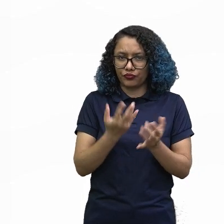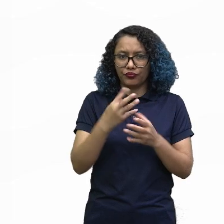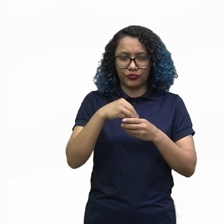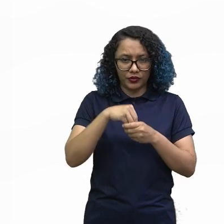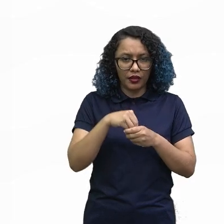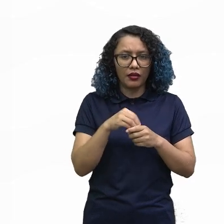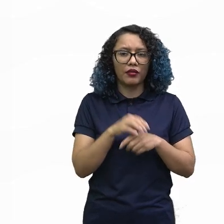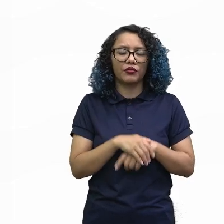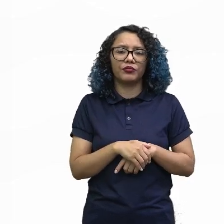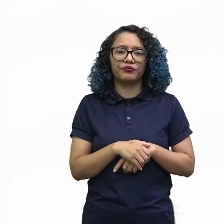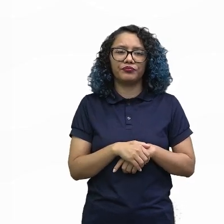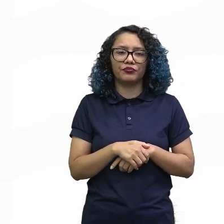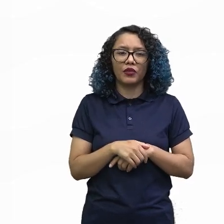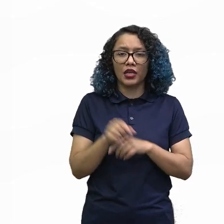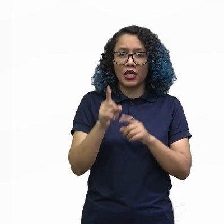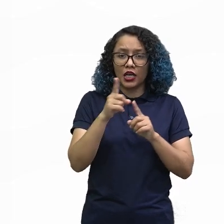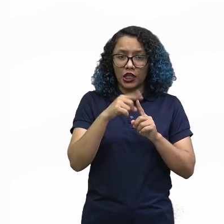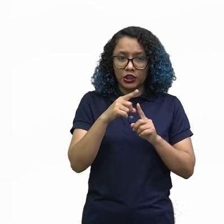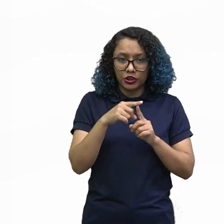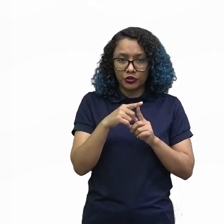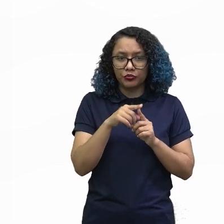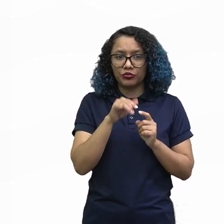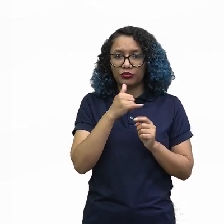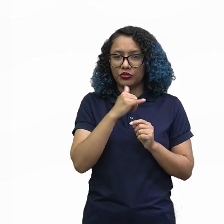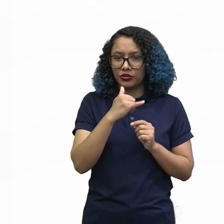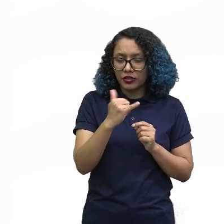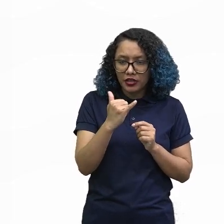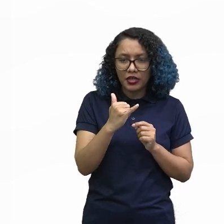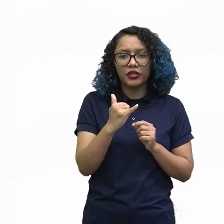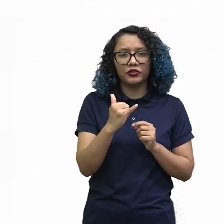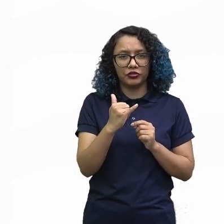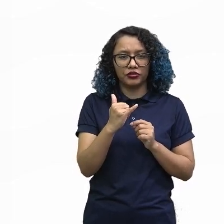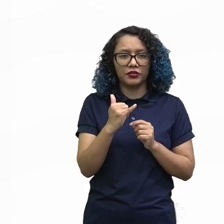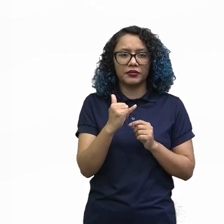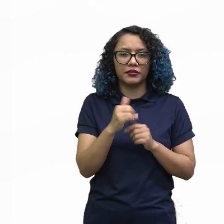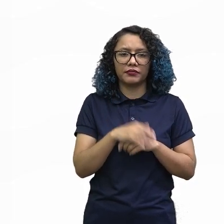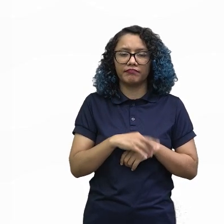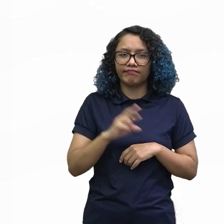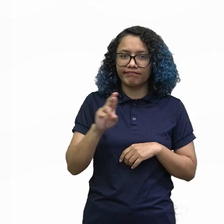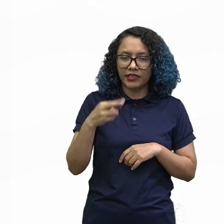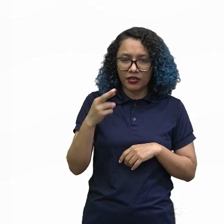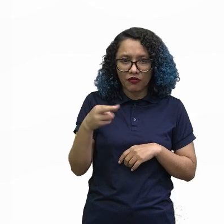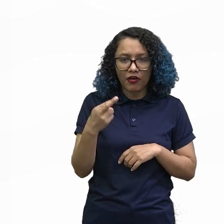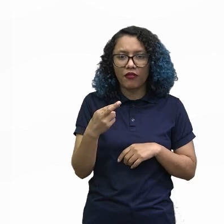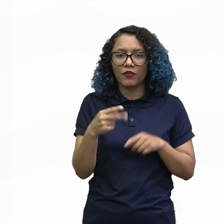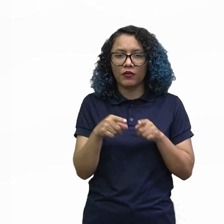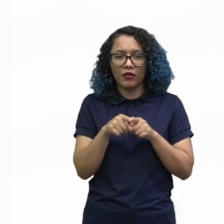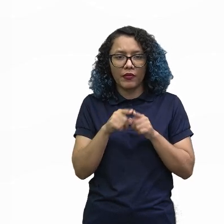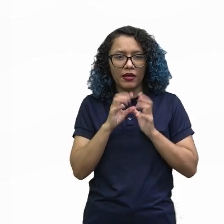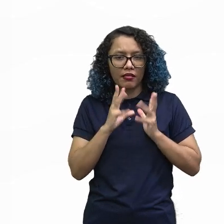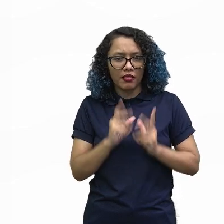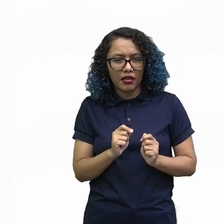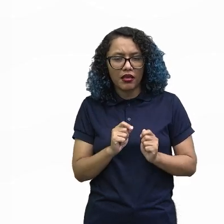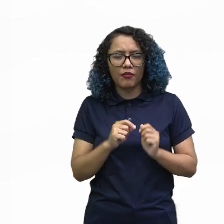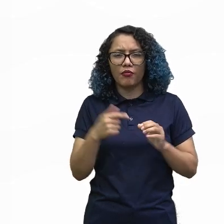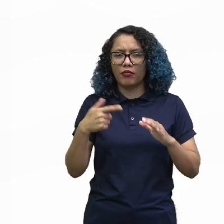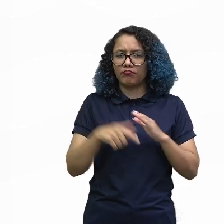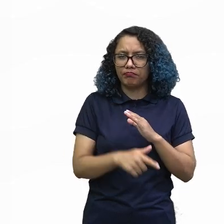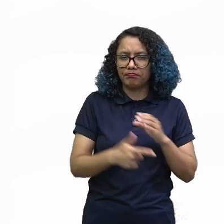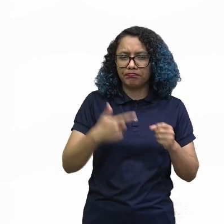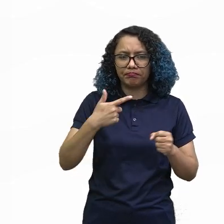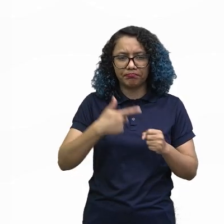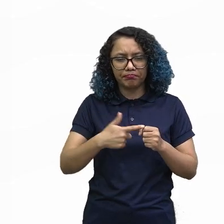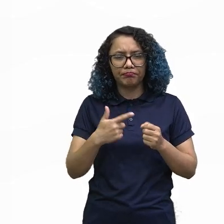interna, fontes alternativas e renováveis de energia, combustíveis